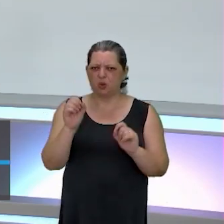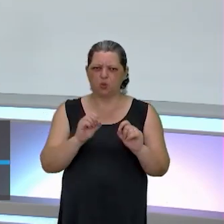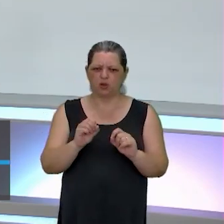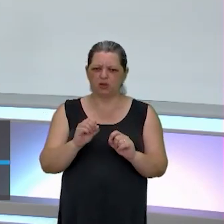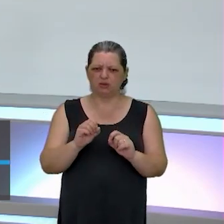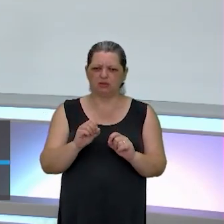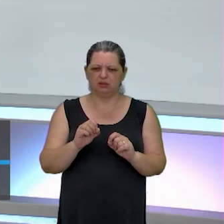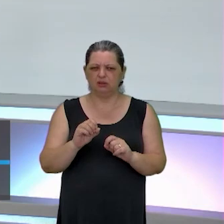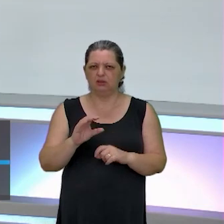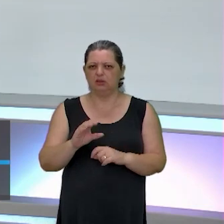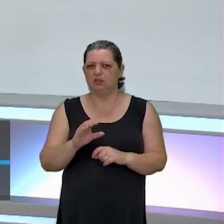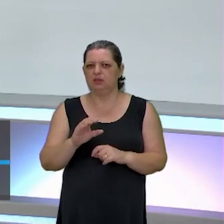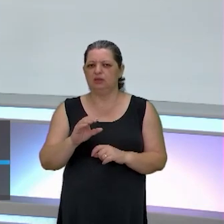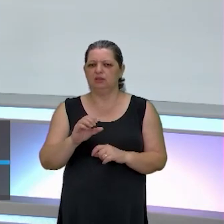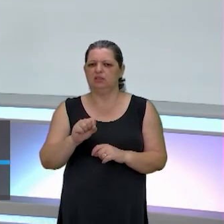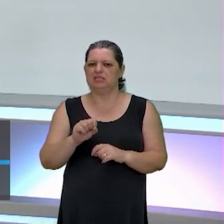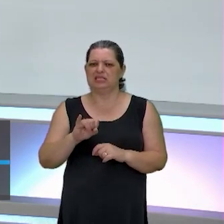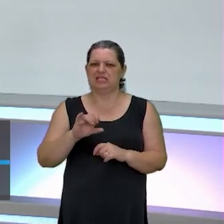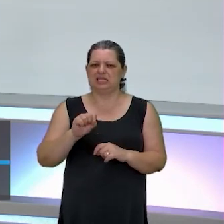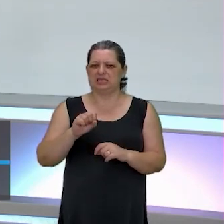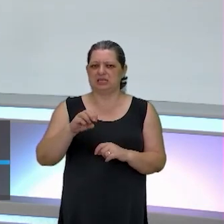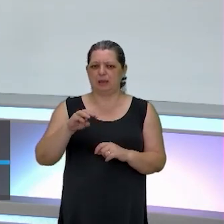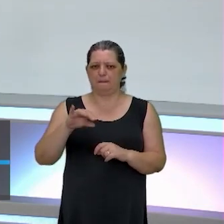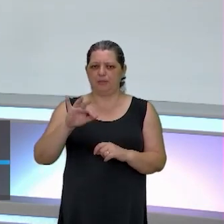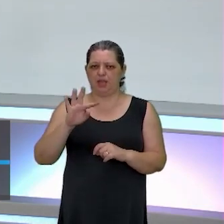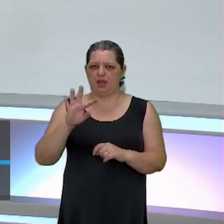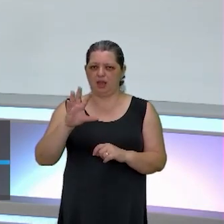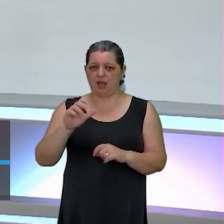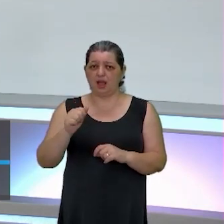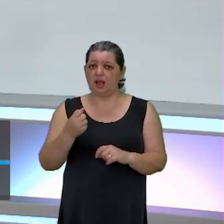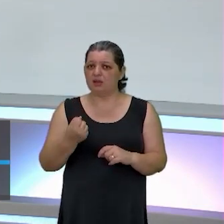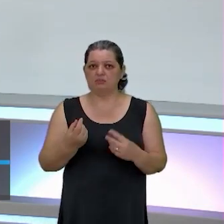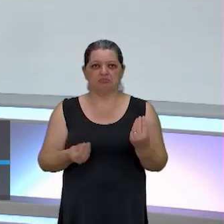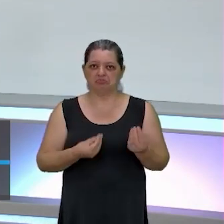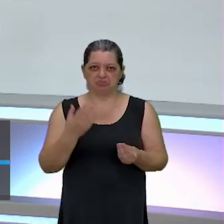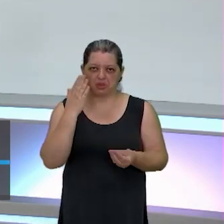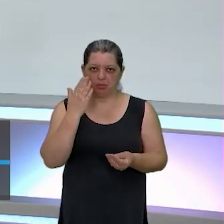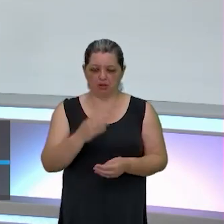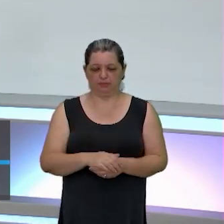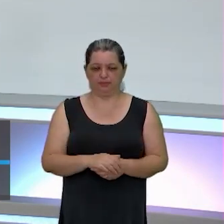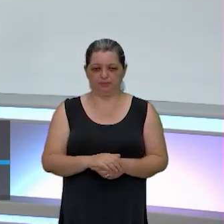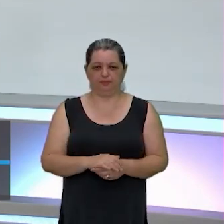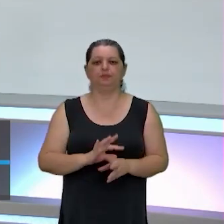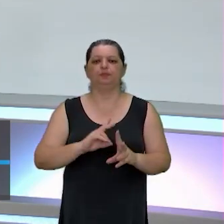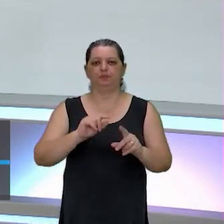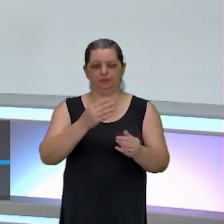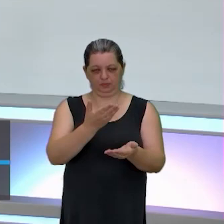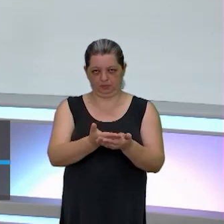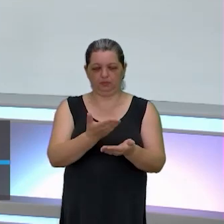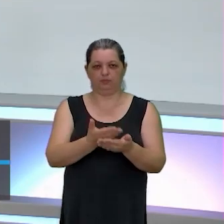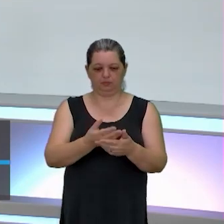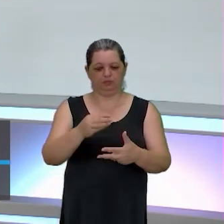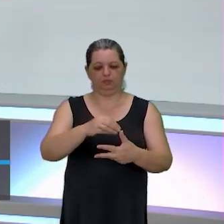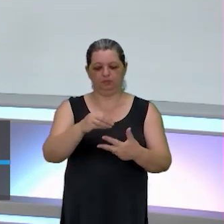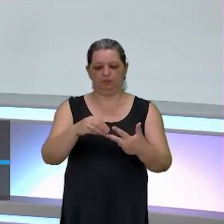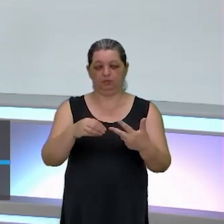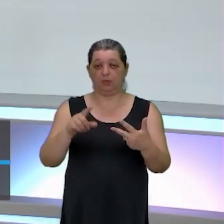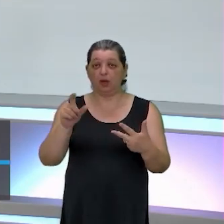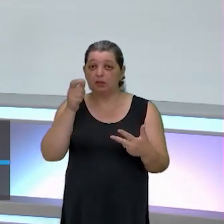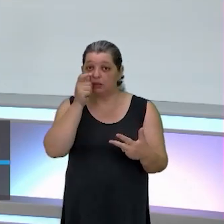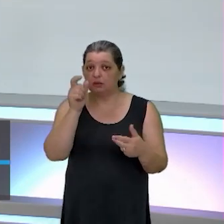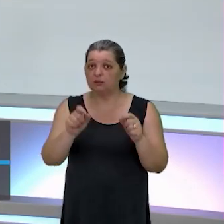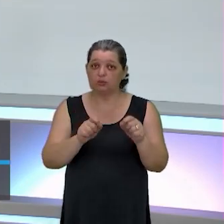isso né ondas sísmicas O importante aí EA ibersol toda Audi do Enem é interessante vocês